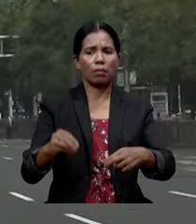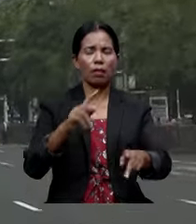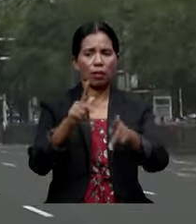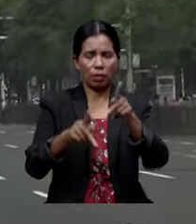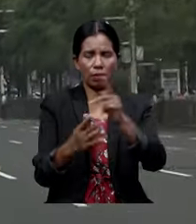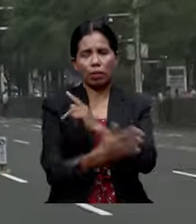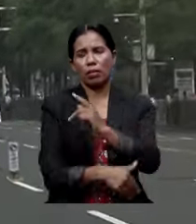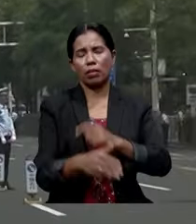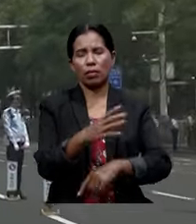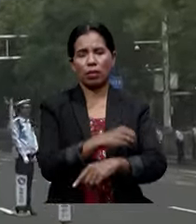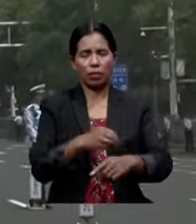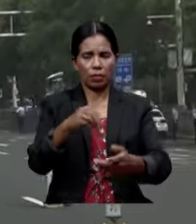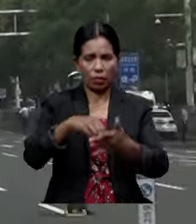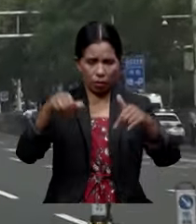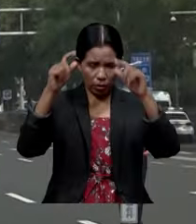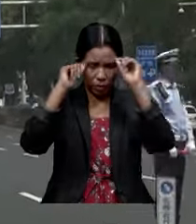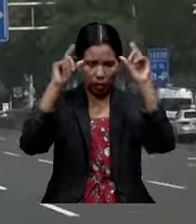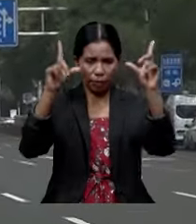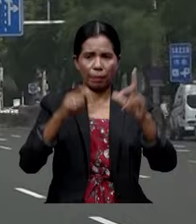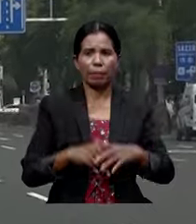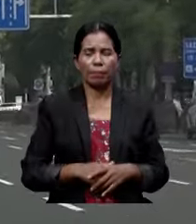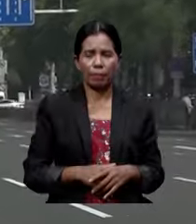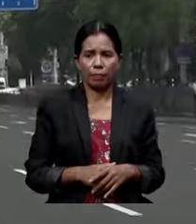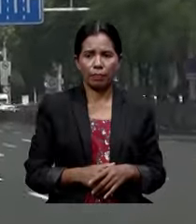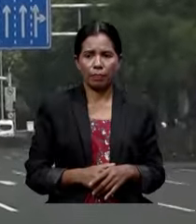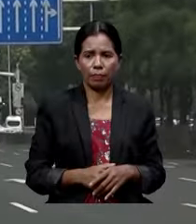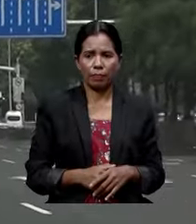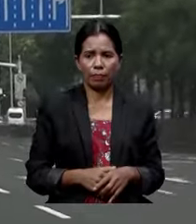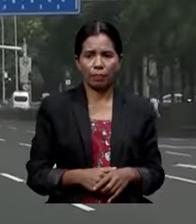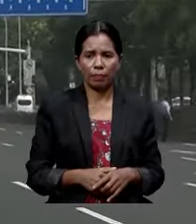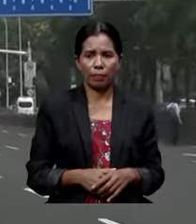sira, atu investe e a relaram. Equipa cobertura GMN.